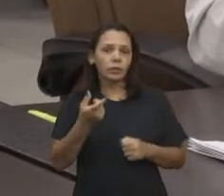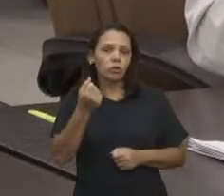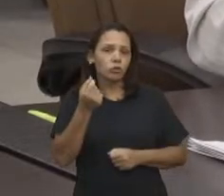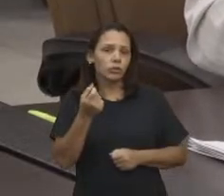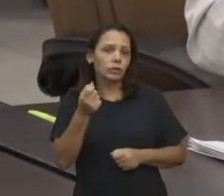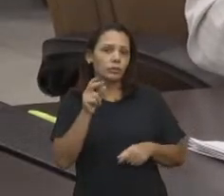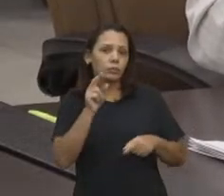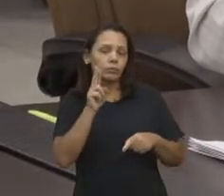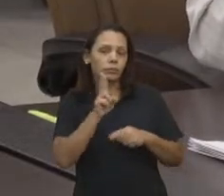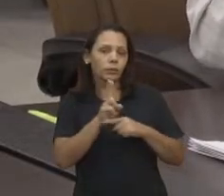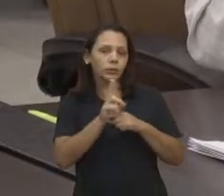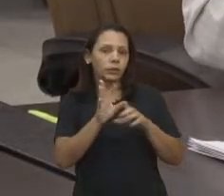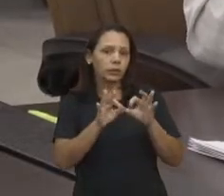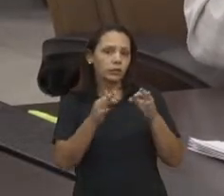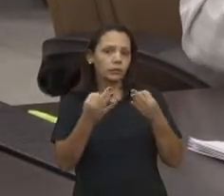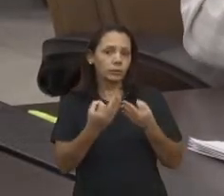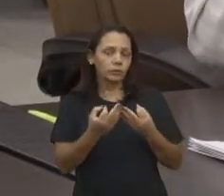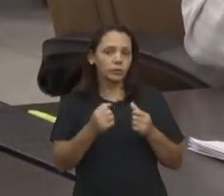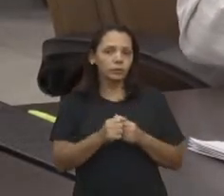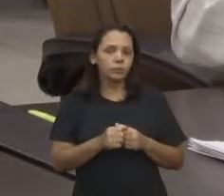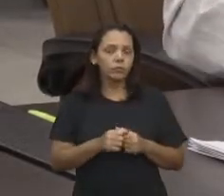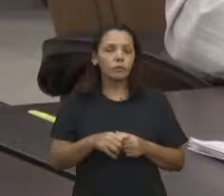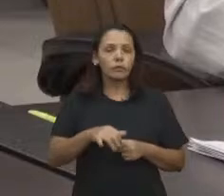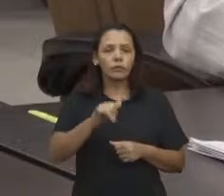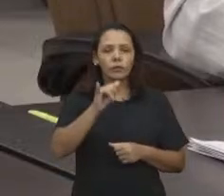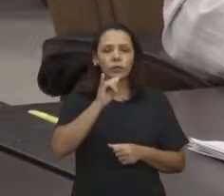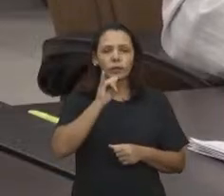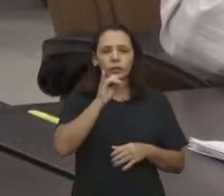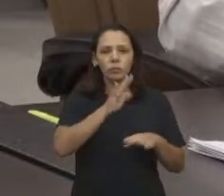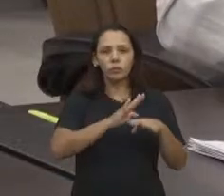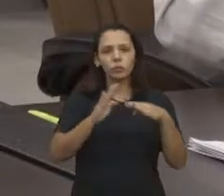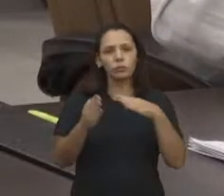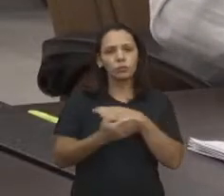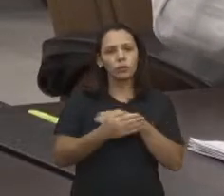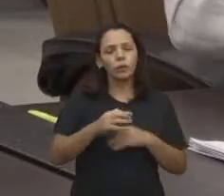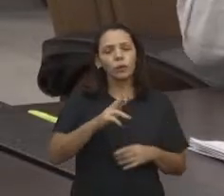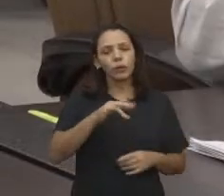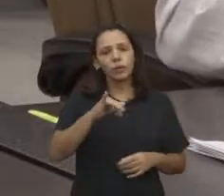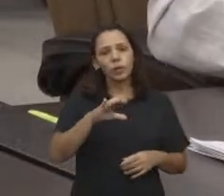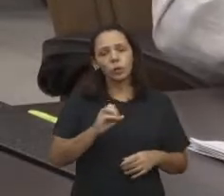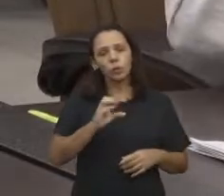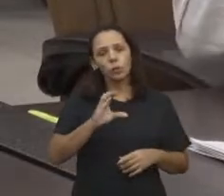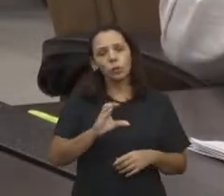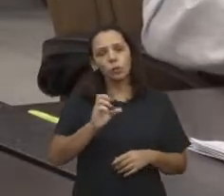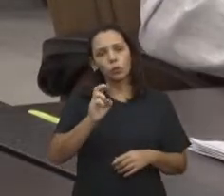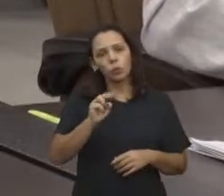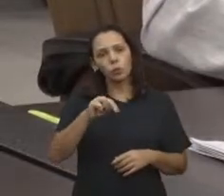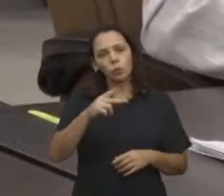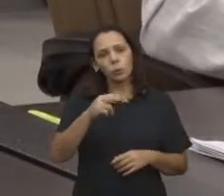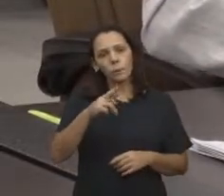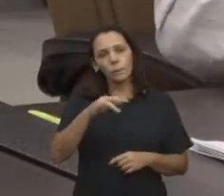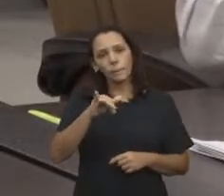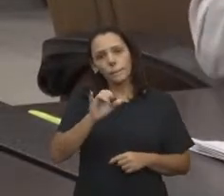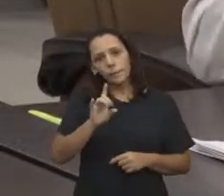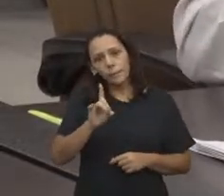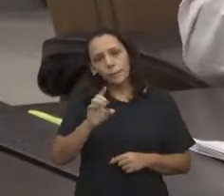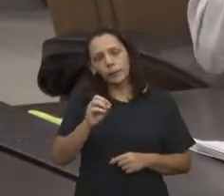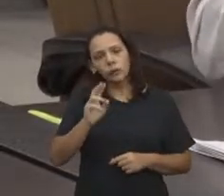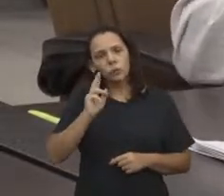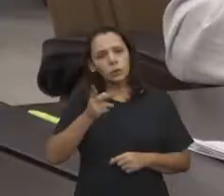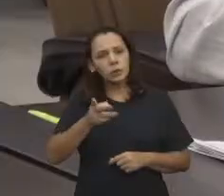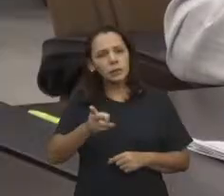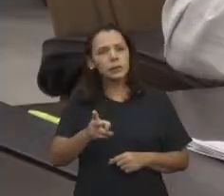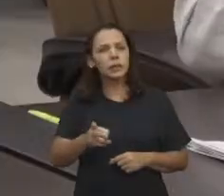Comprido. A rua Distrito Federal. Quantas de vezes fui lá tirar foto? Toma conta